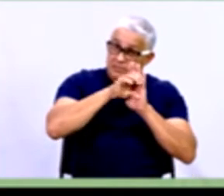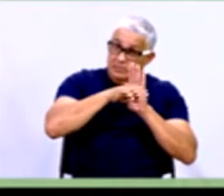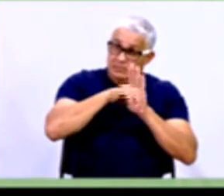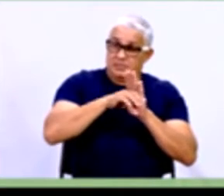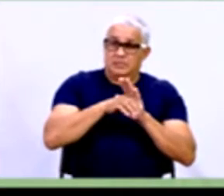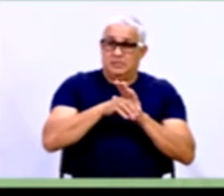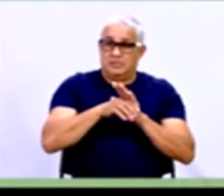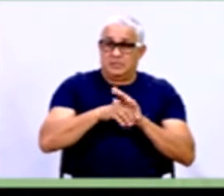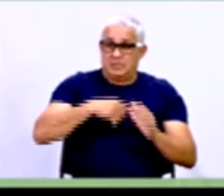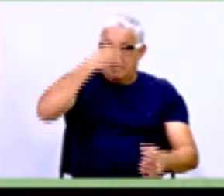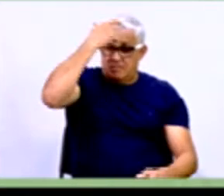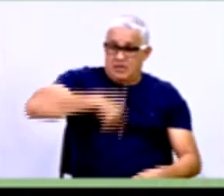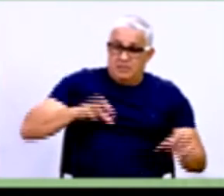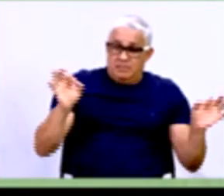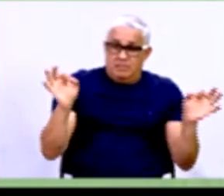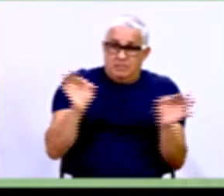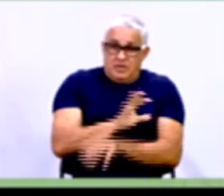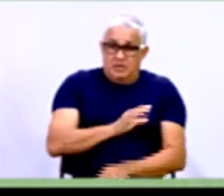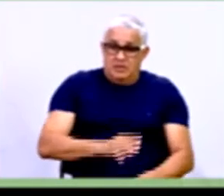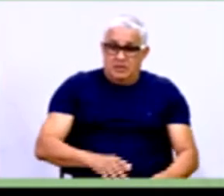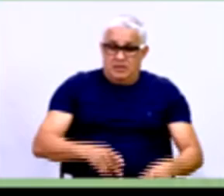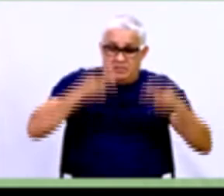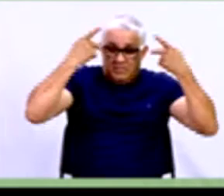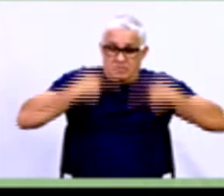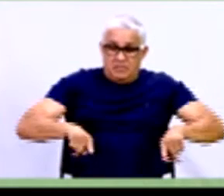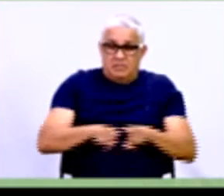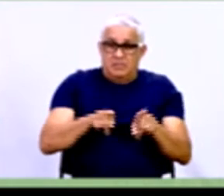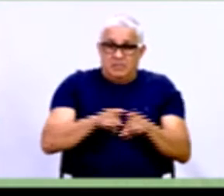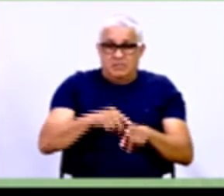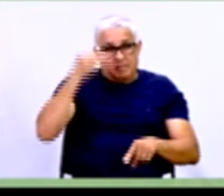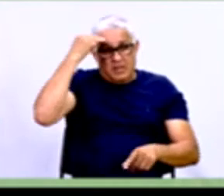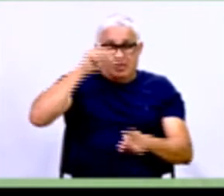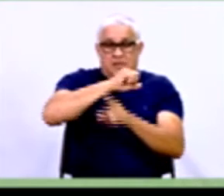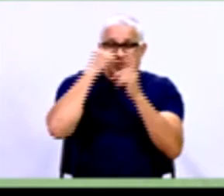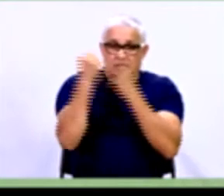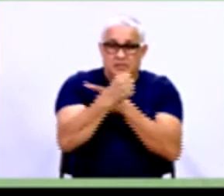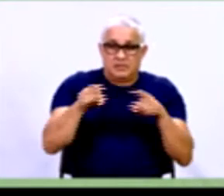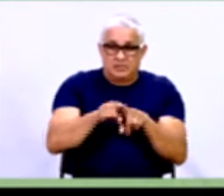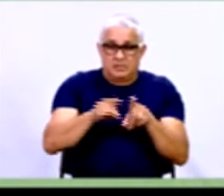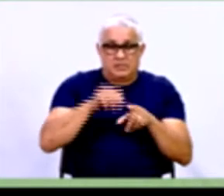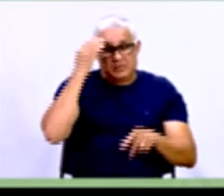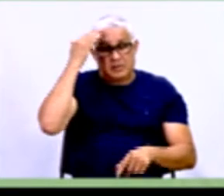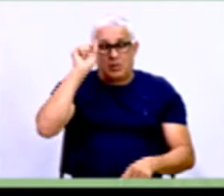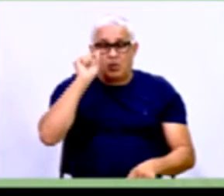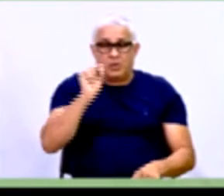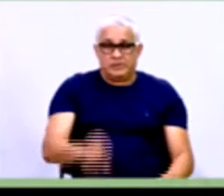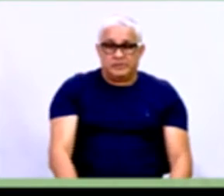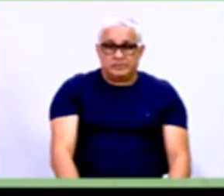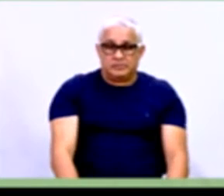completo estado de bem-estar físico, mental e social. Ora, vamos entender da seguinte maneira.